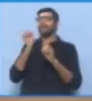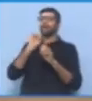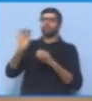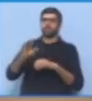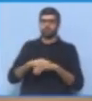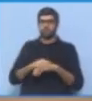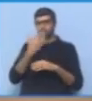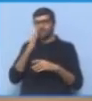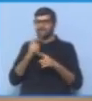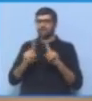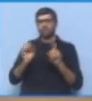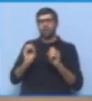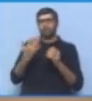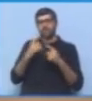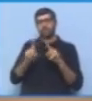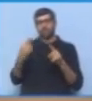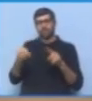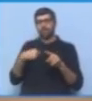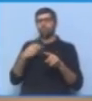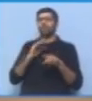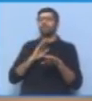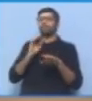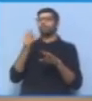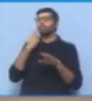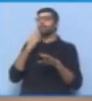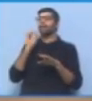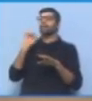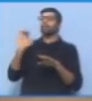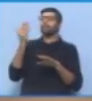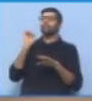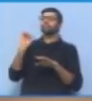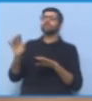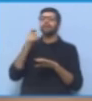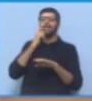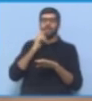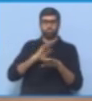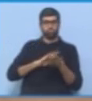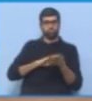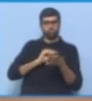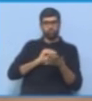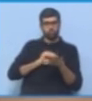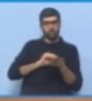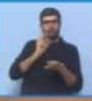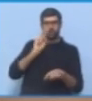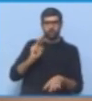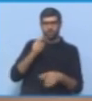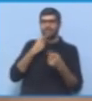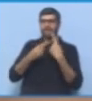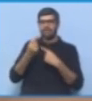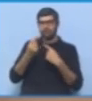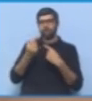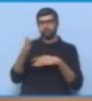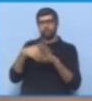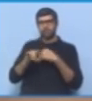Porque quem atirava a primeira pedra eram os testemunhas. Aqueles que tinham denunciado. E, portanto, era sobre eles que